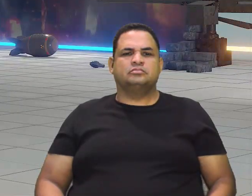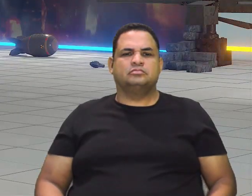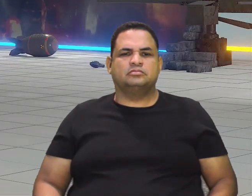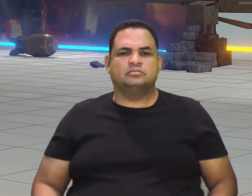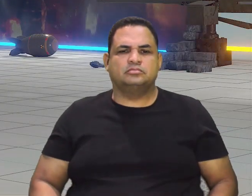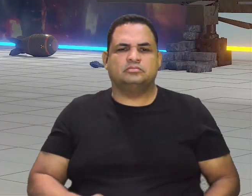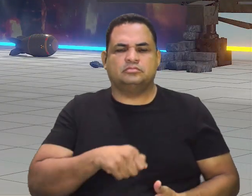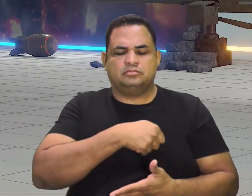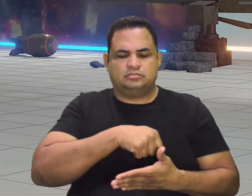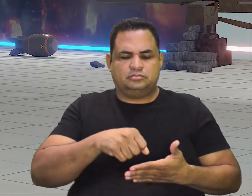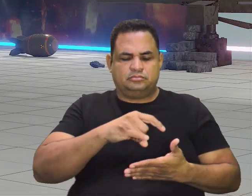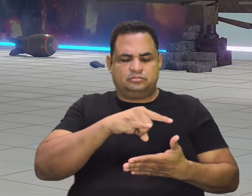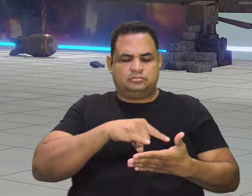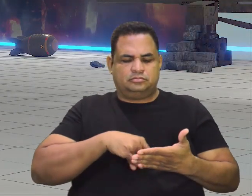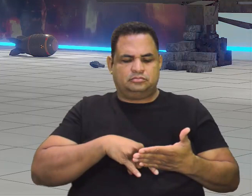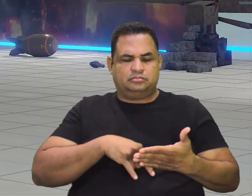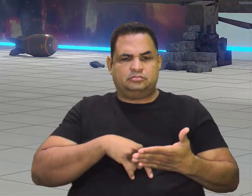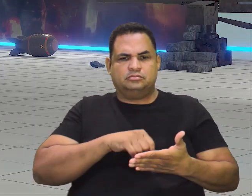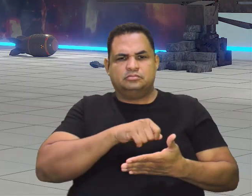Registros escritos,